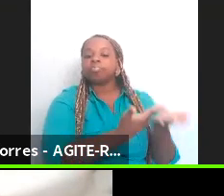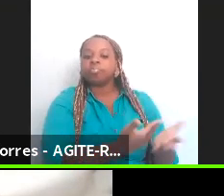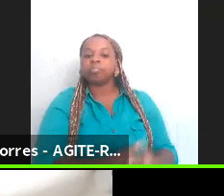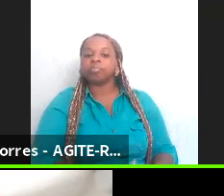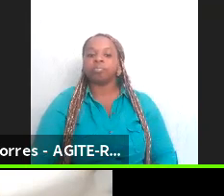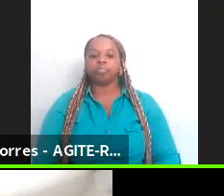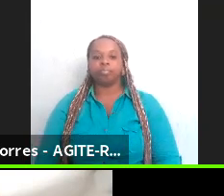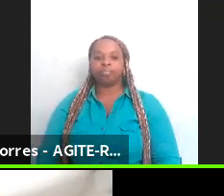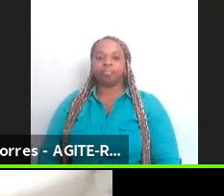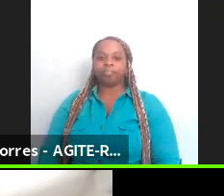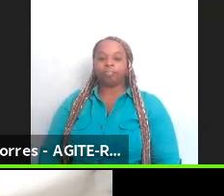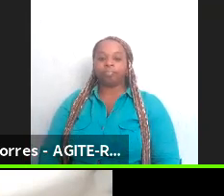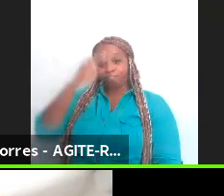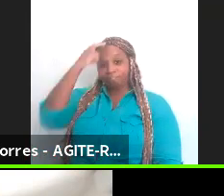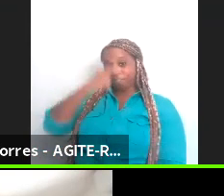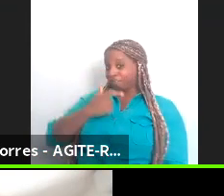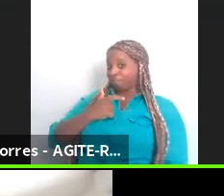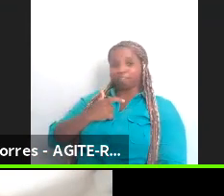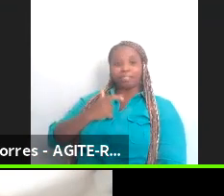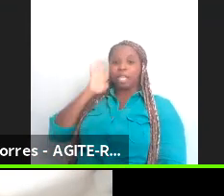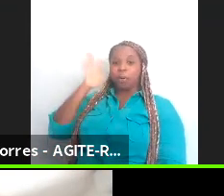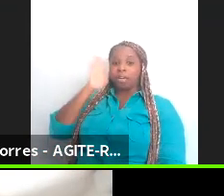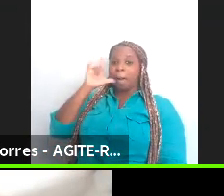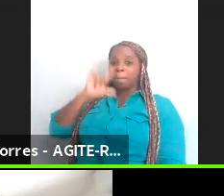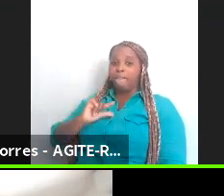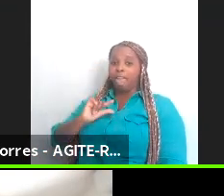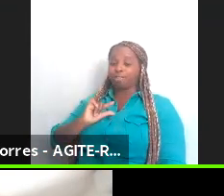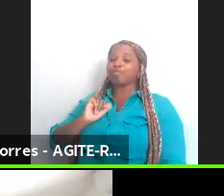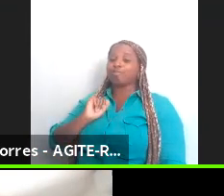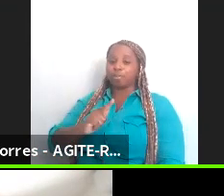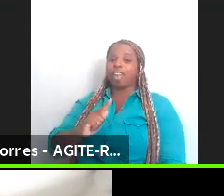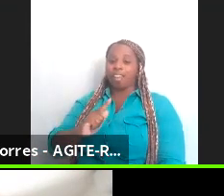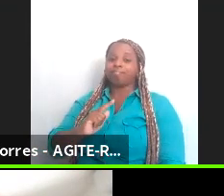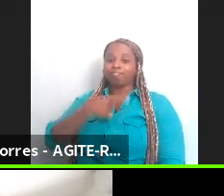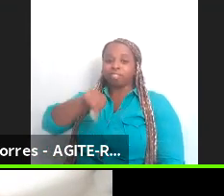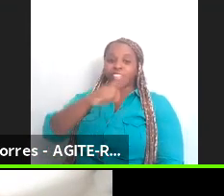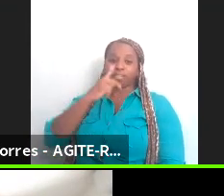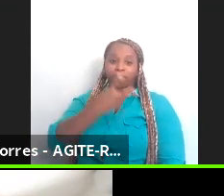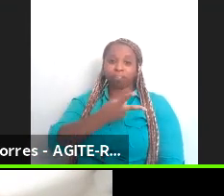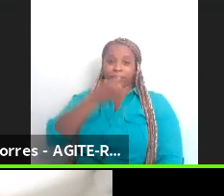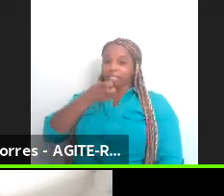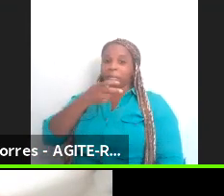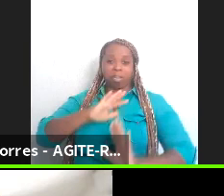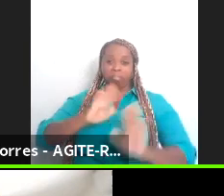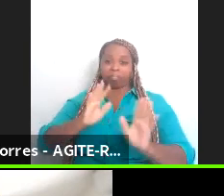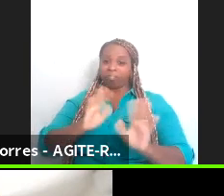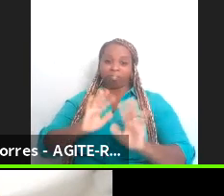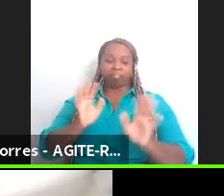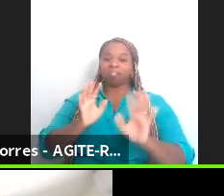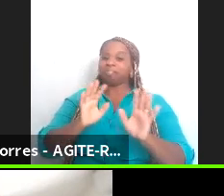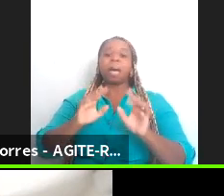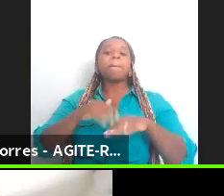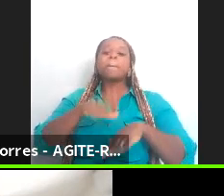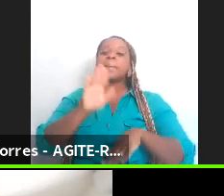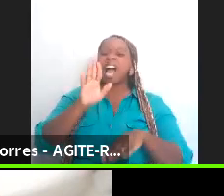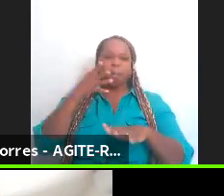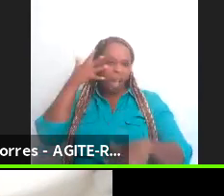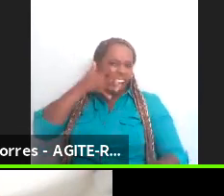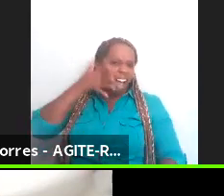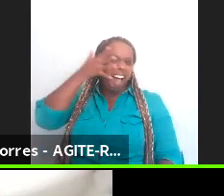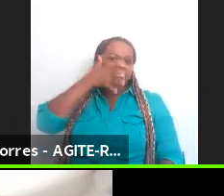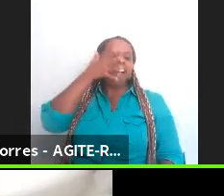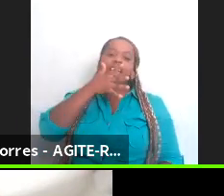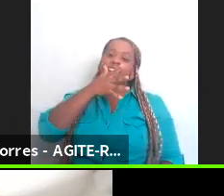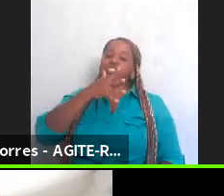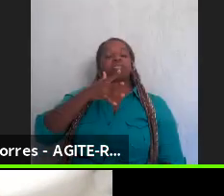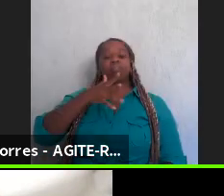Eu sou a pessoa menos teórica, tanto é que vocês viram que a minha palestra é bem mais assim da minha vida pessoal,